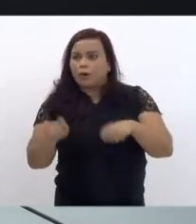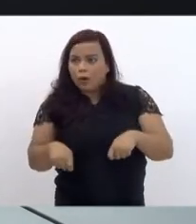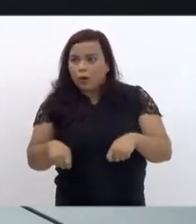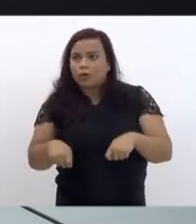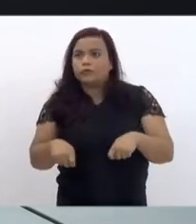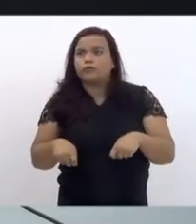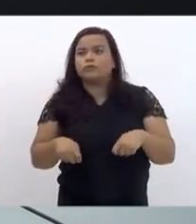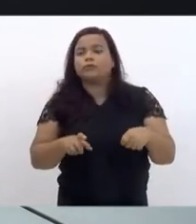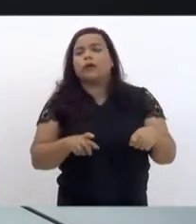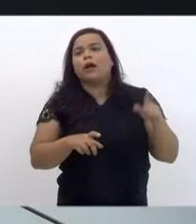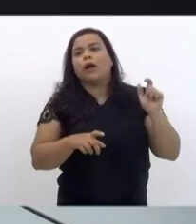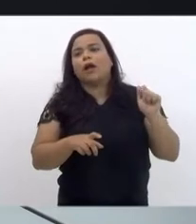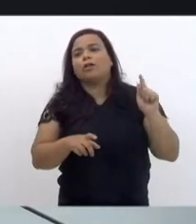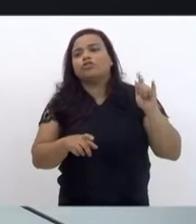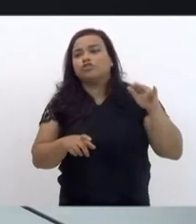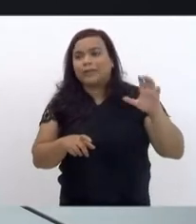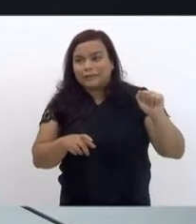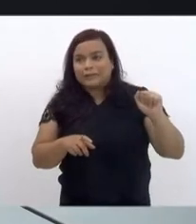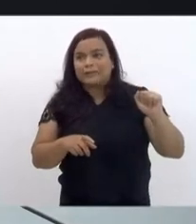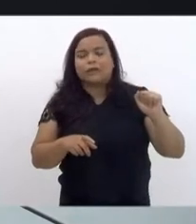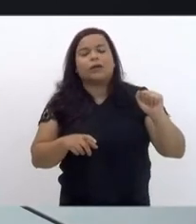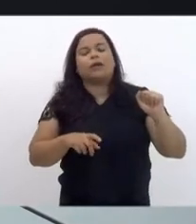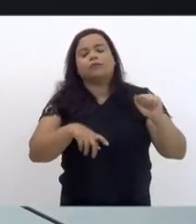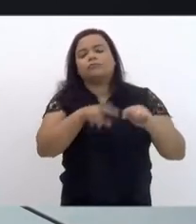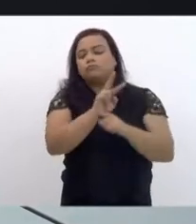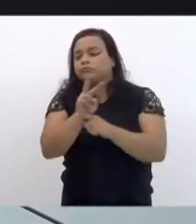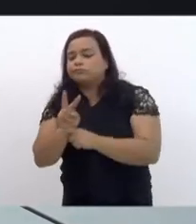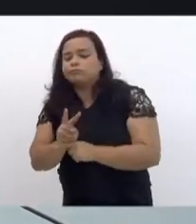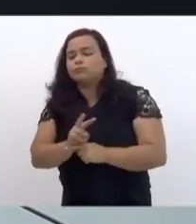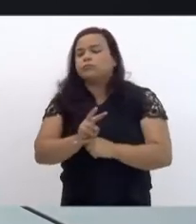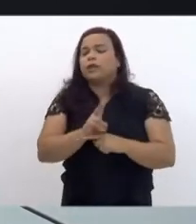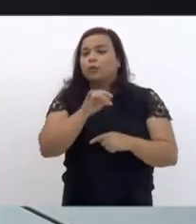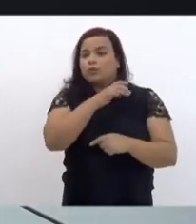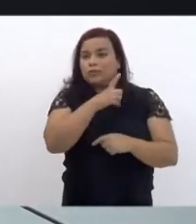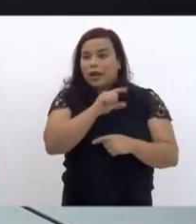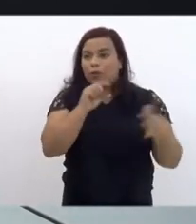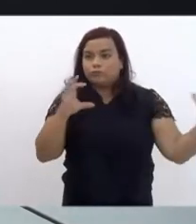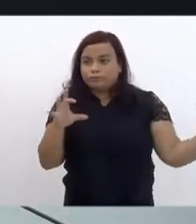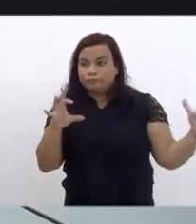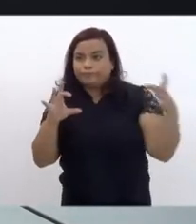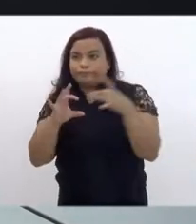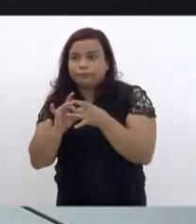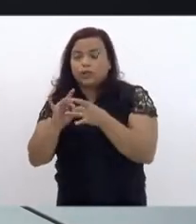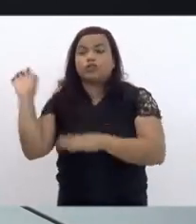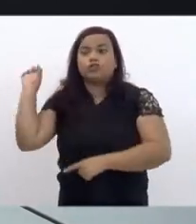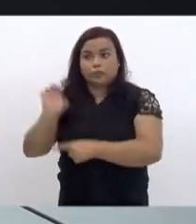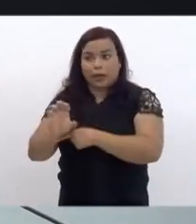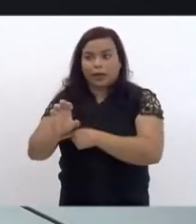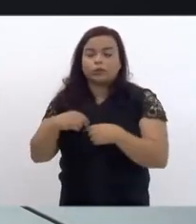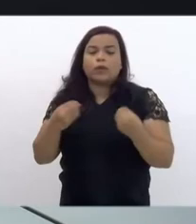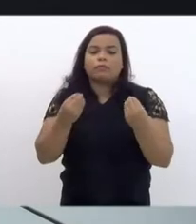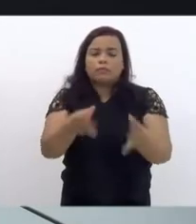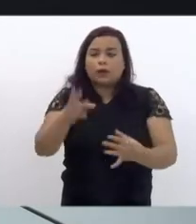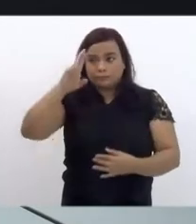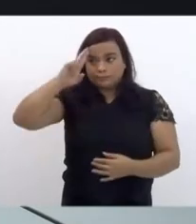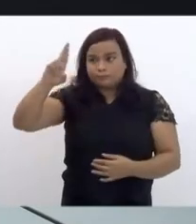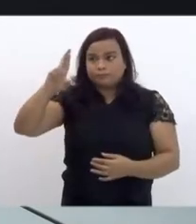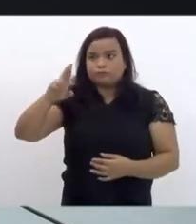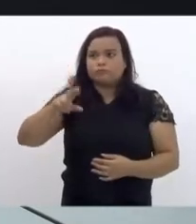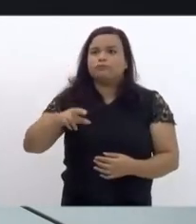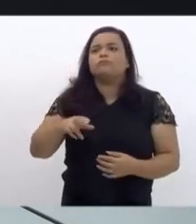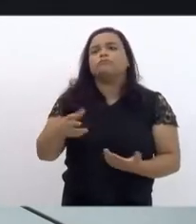convênio com a agência reguladora do Estado para delegar essa competência, coisa que a gente vem discutindo há